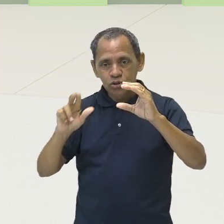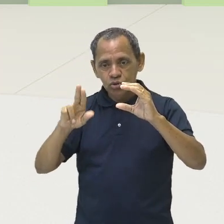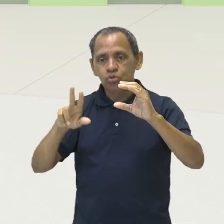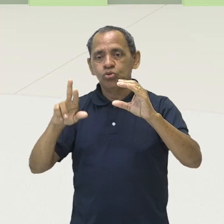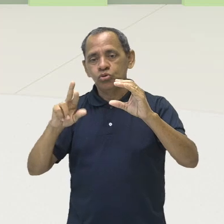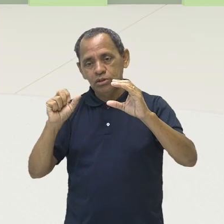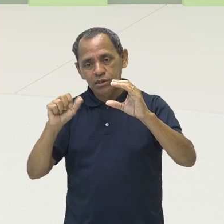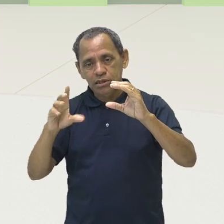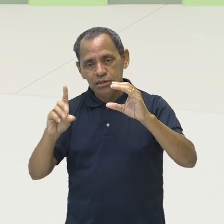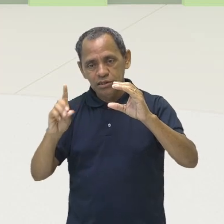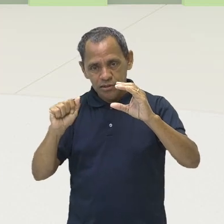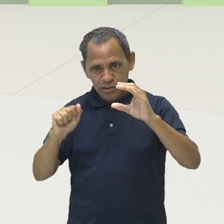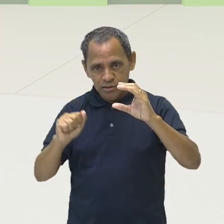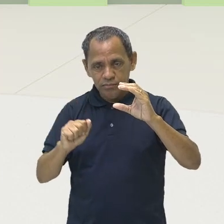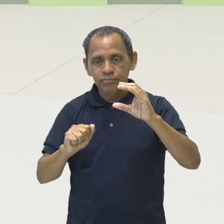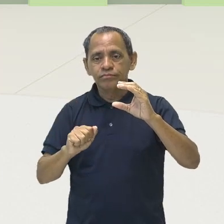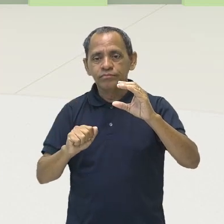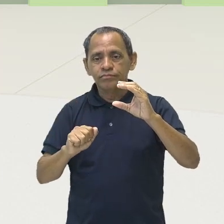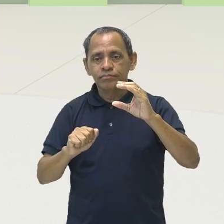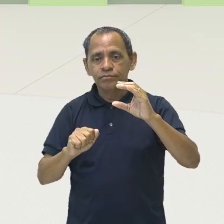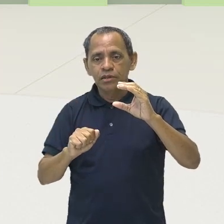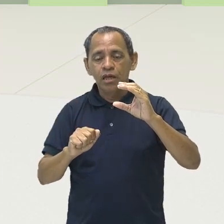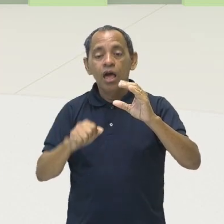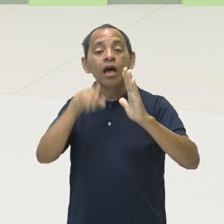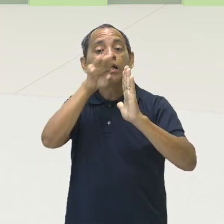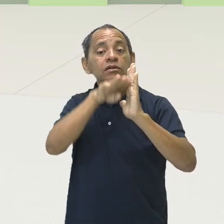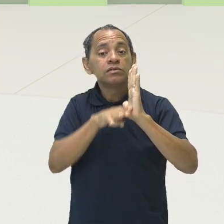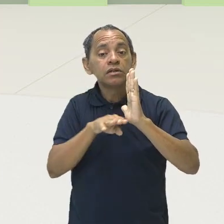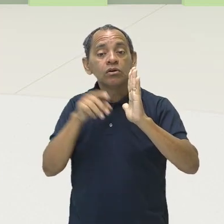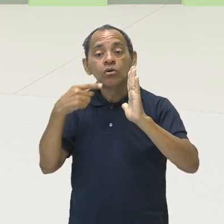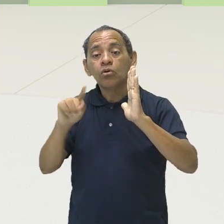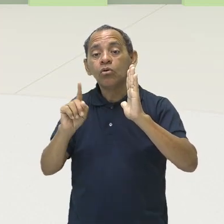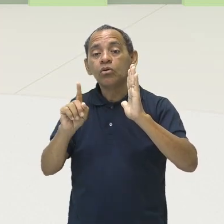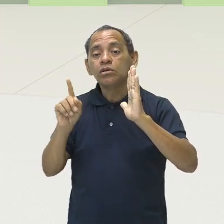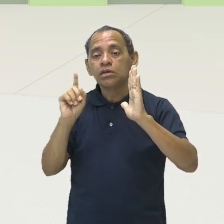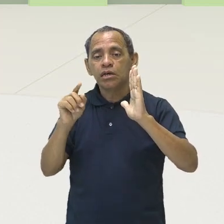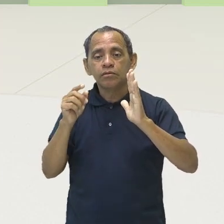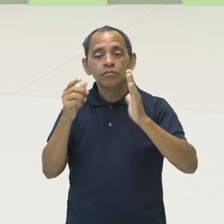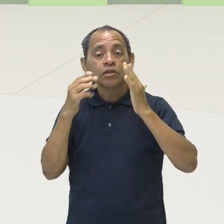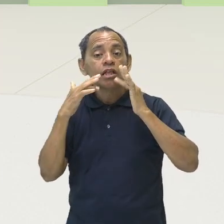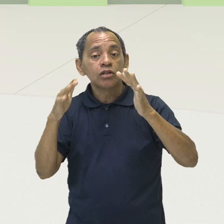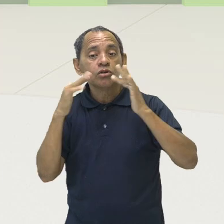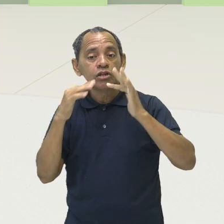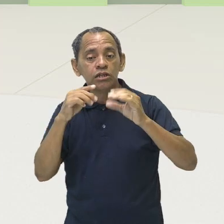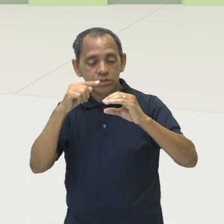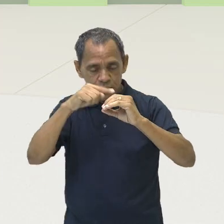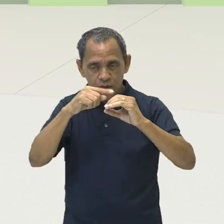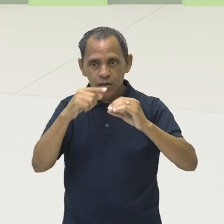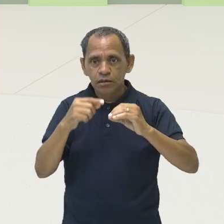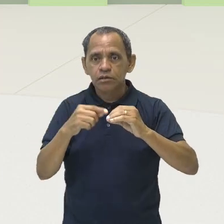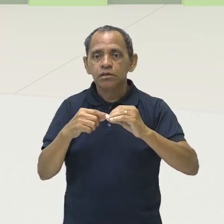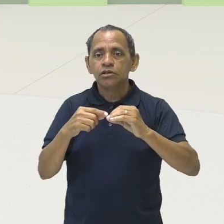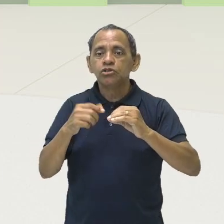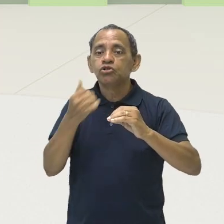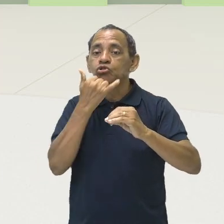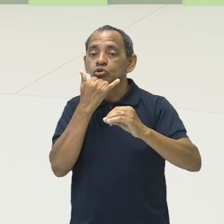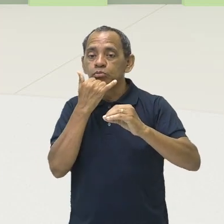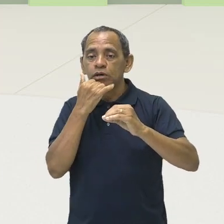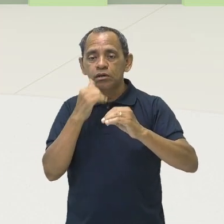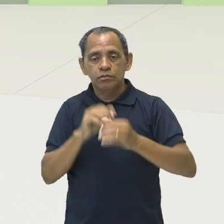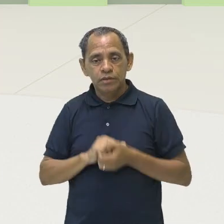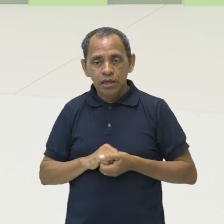é insaturada. E outra classificação é quanto à natureza dos átomos. Se a cadeia carbônica só